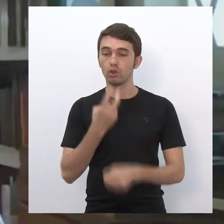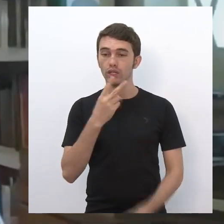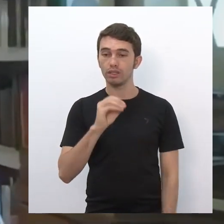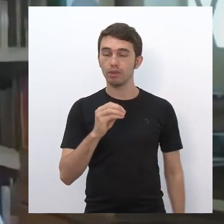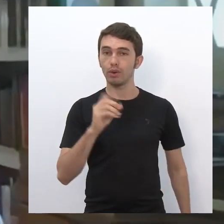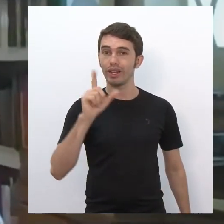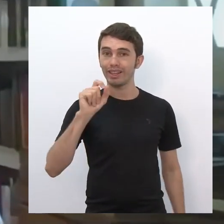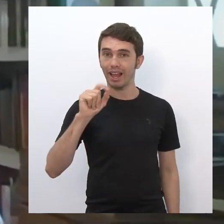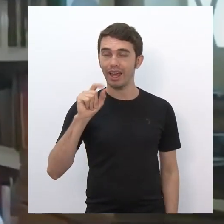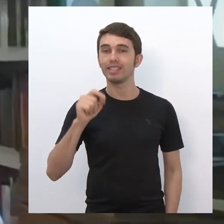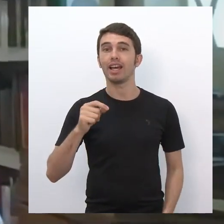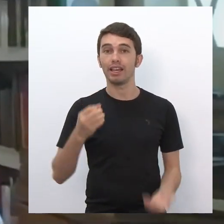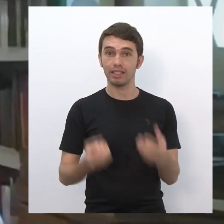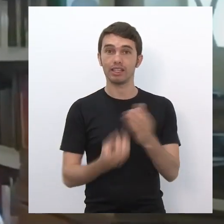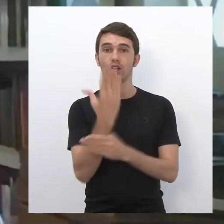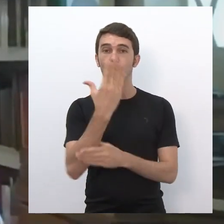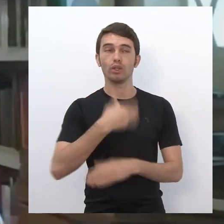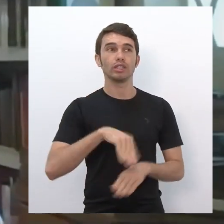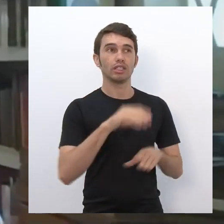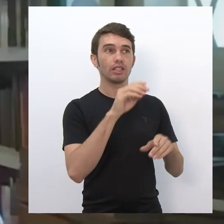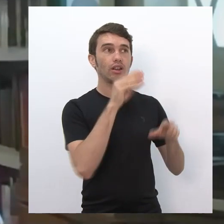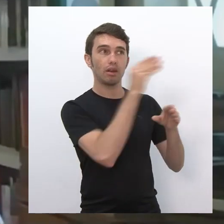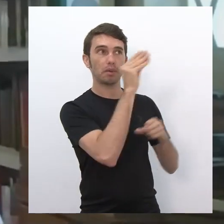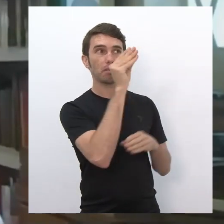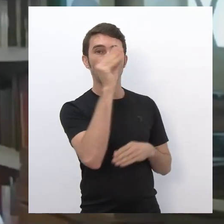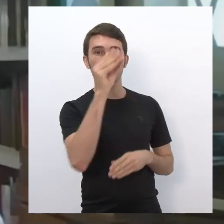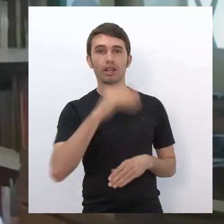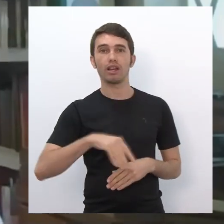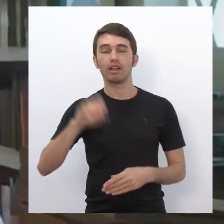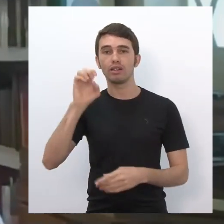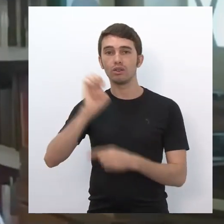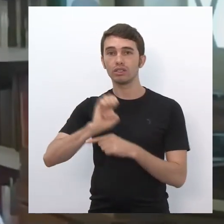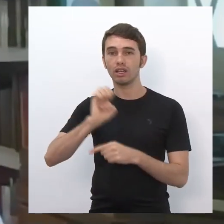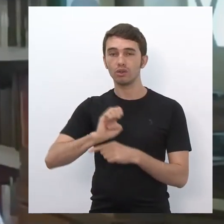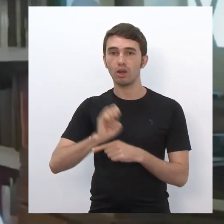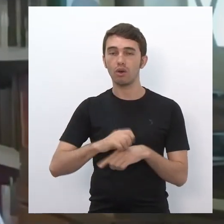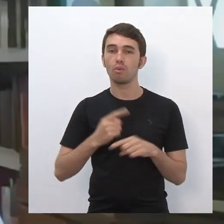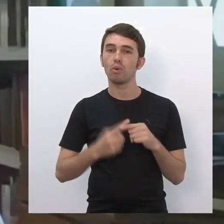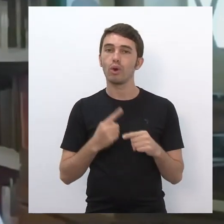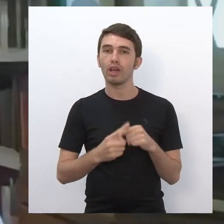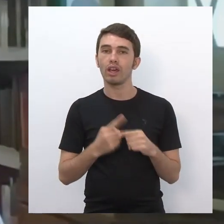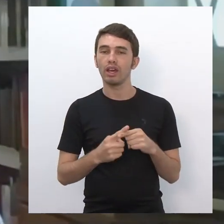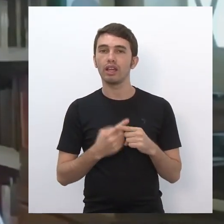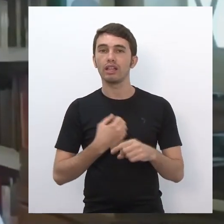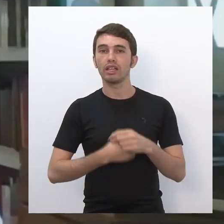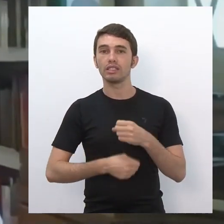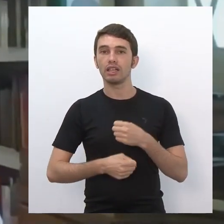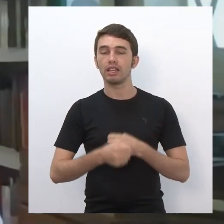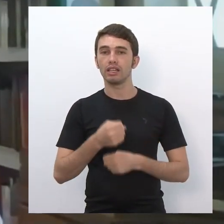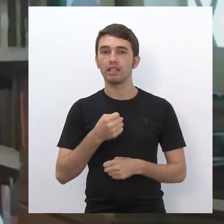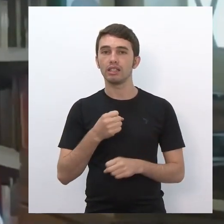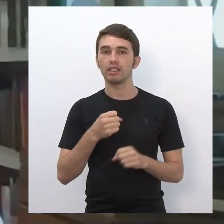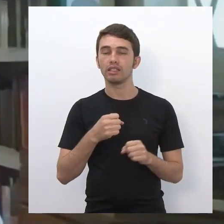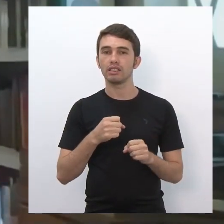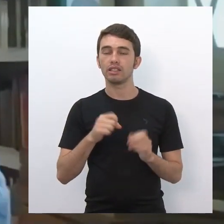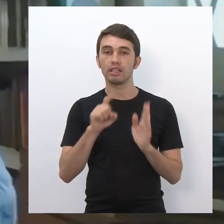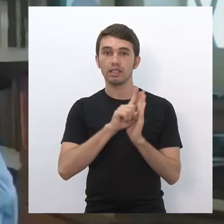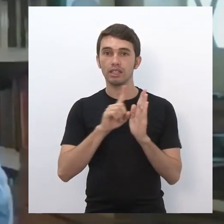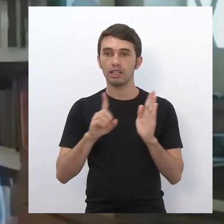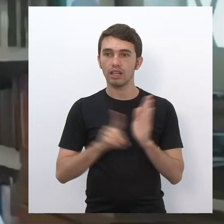foi formada justamente porque nessa primeira década do século havia uma